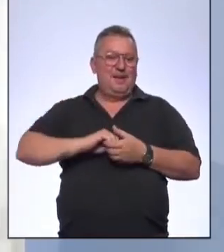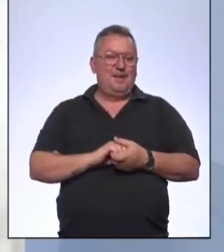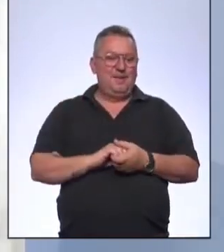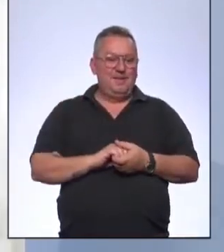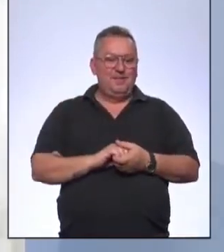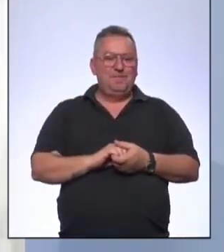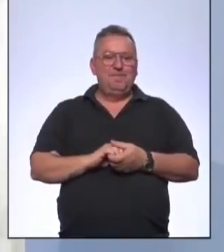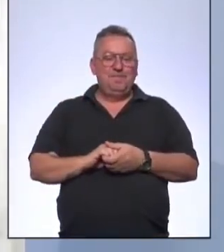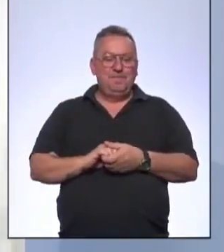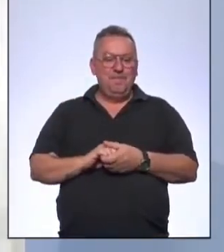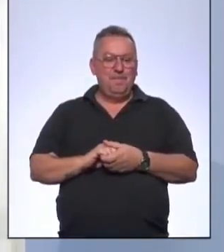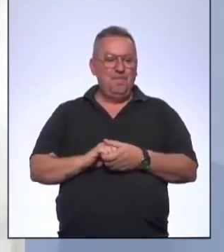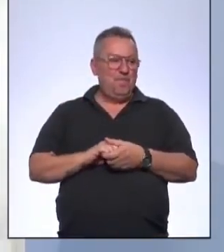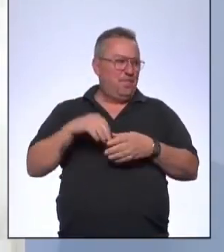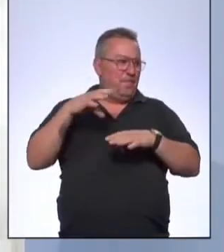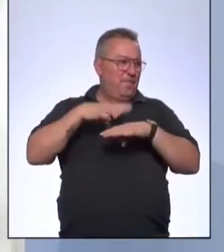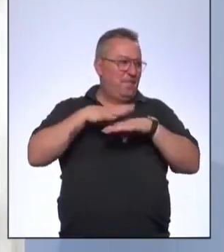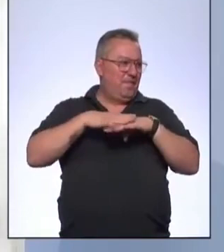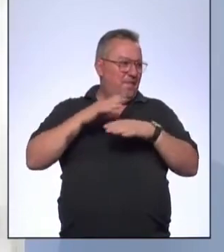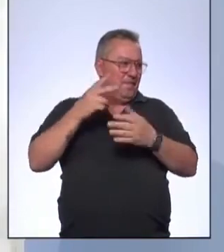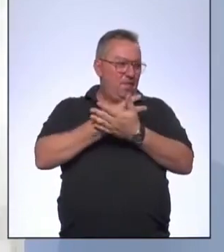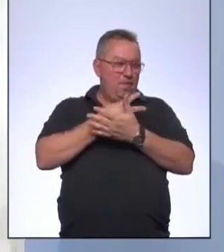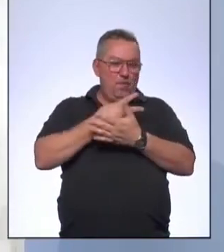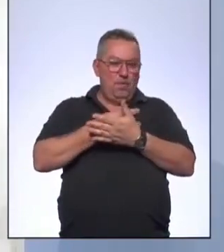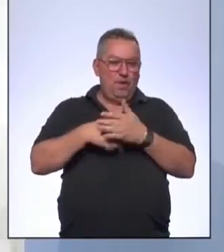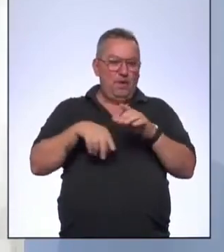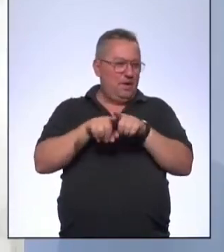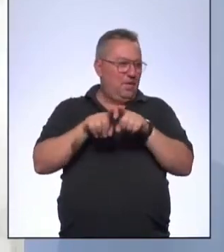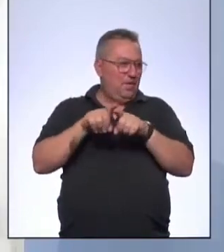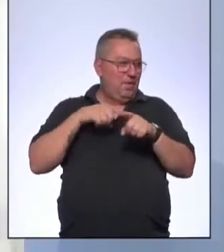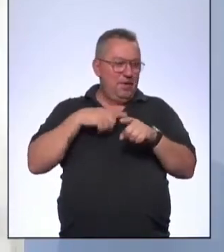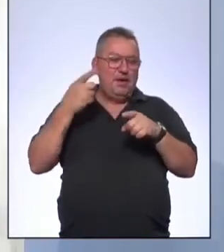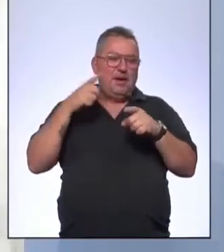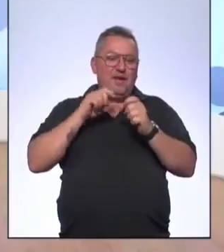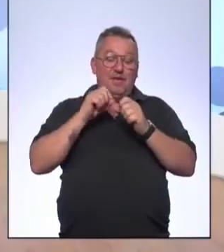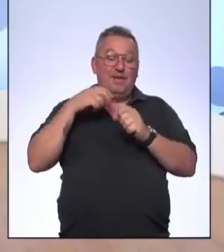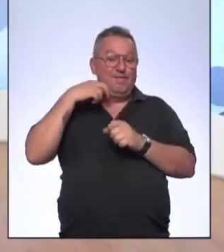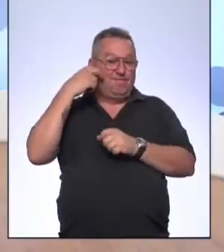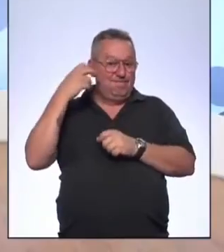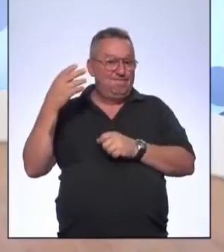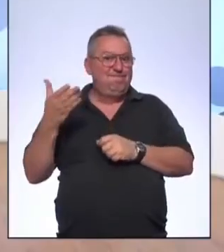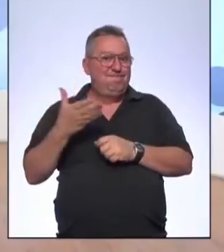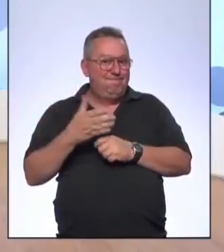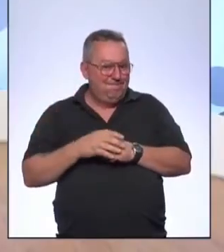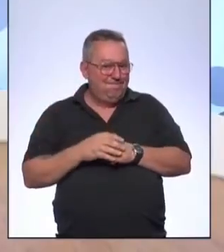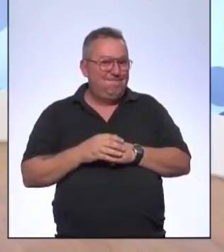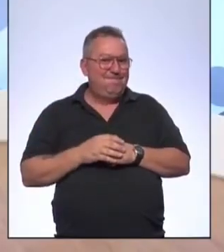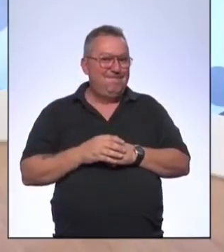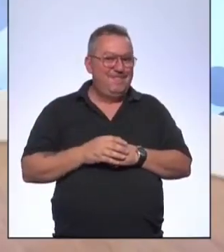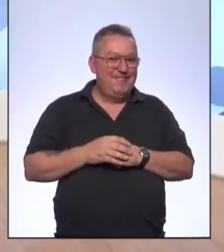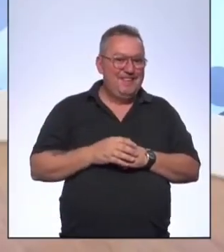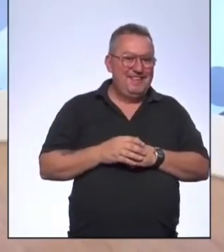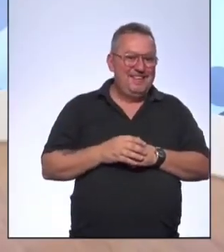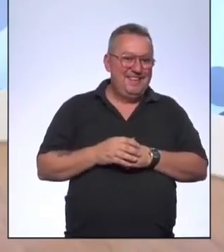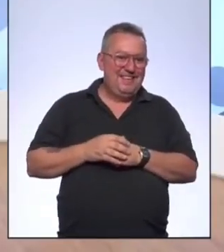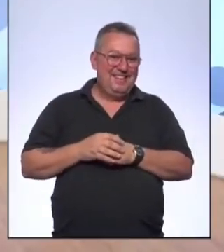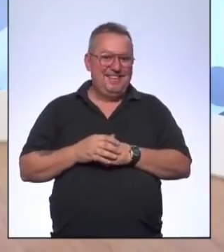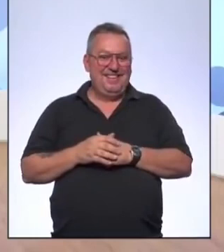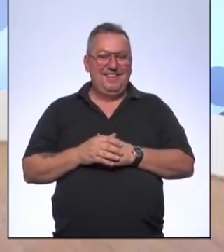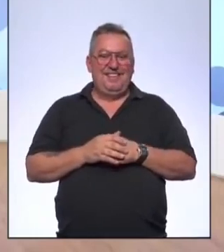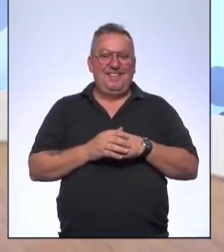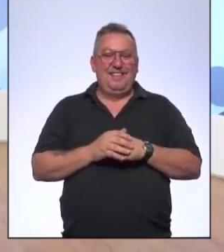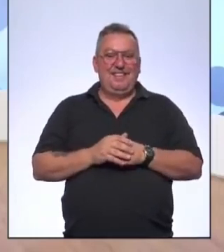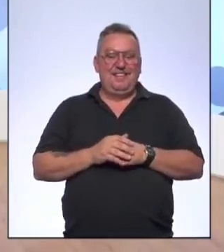antes, correto? Ainda bem que a matemática não erra, né? Senão eu ia passar carão aqui agora, né? A gente erra, eles, graças a Deus, não. Ainda bem que a matemática não